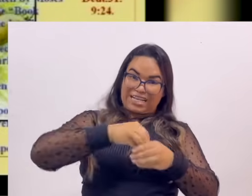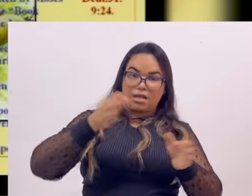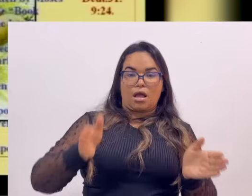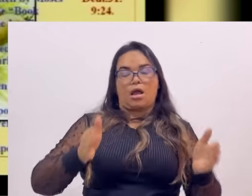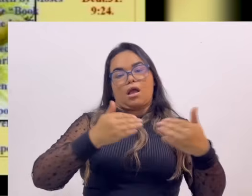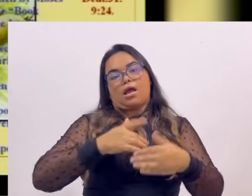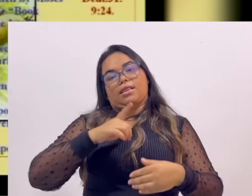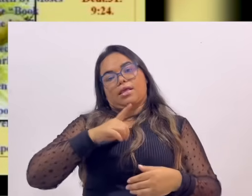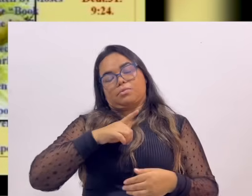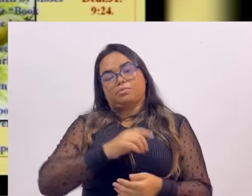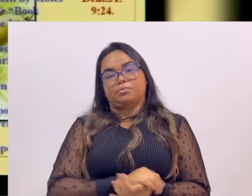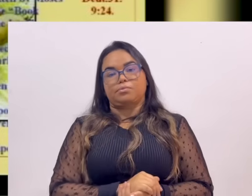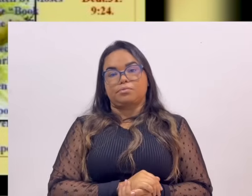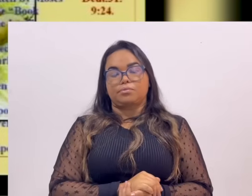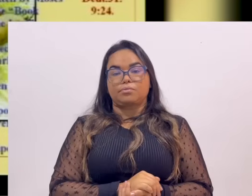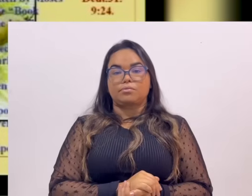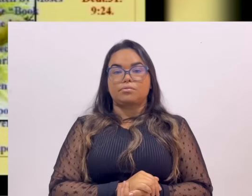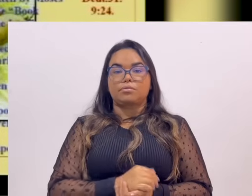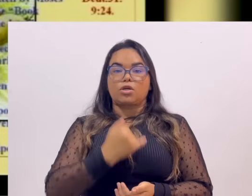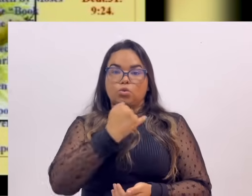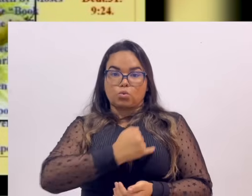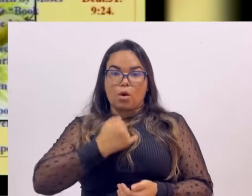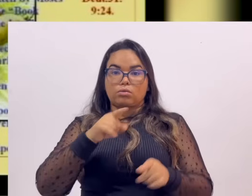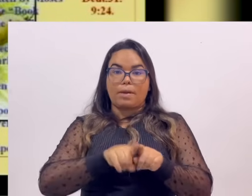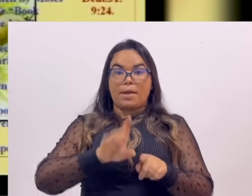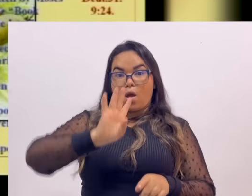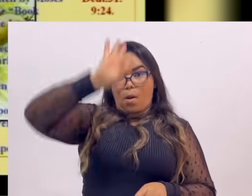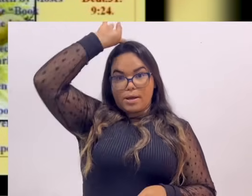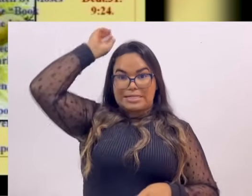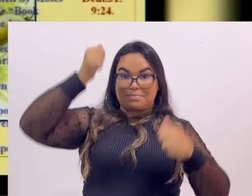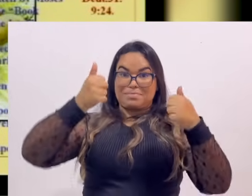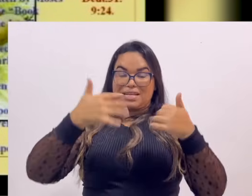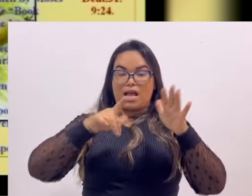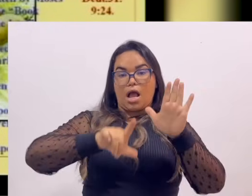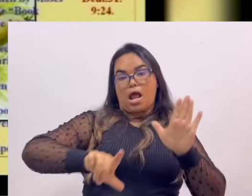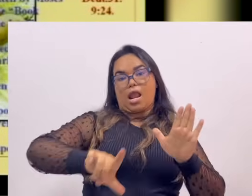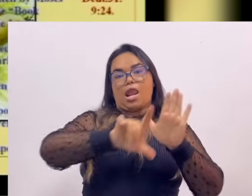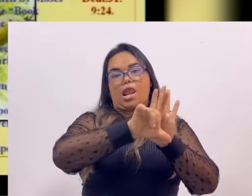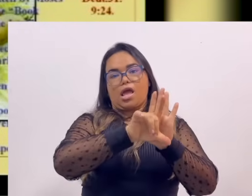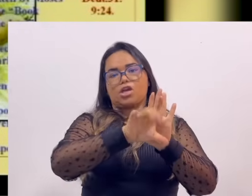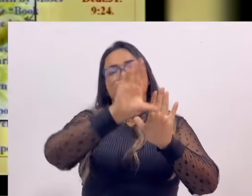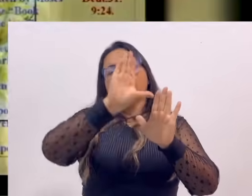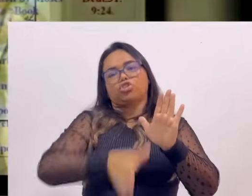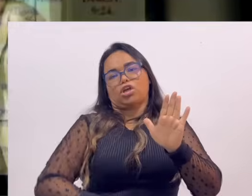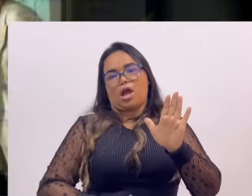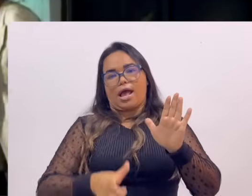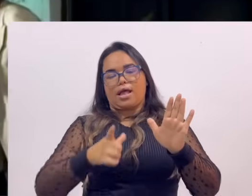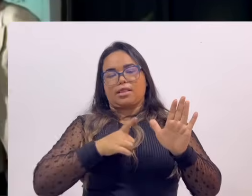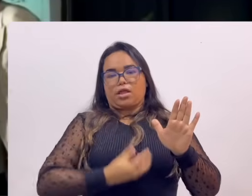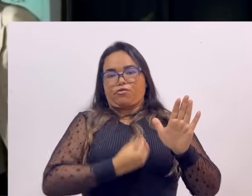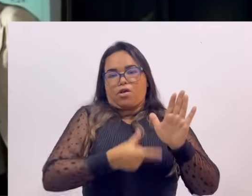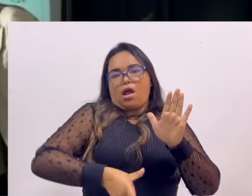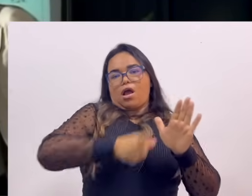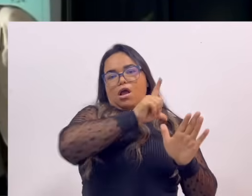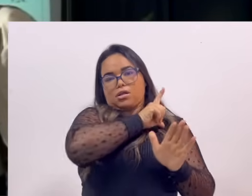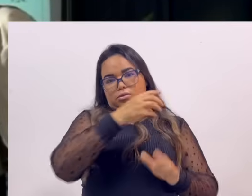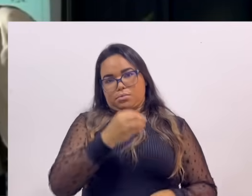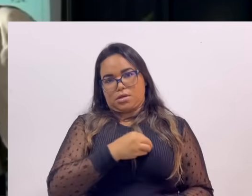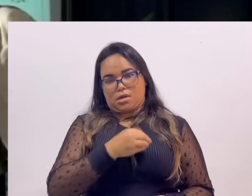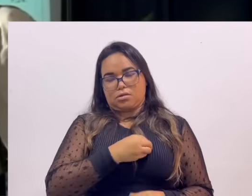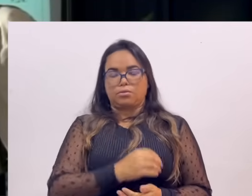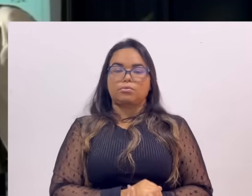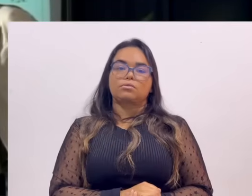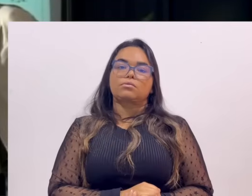João 3, versículos 4 a 8 e Romanos 4 dizem que a lei existia antes do pecado. Não foi por